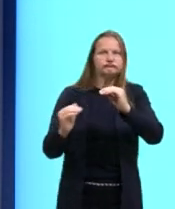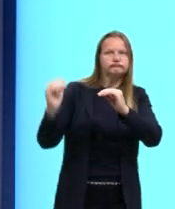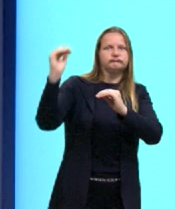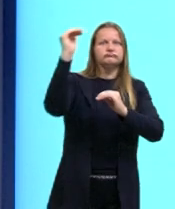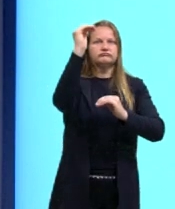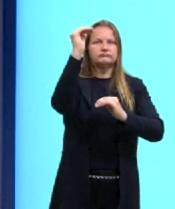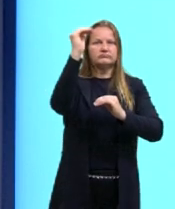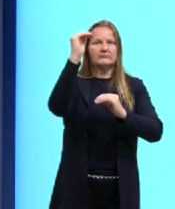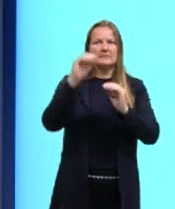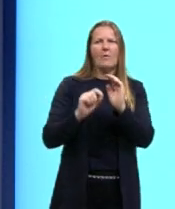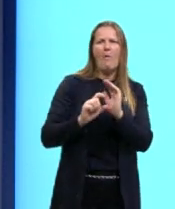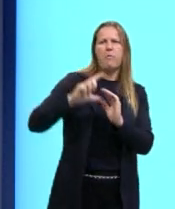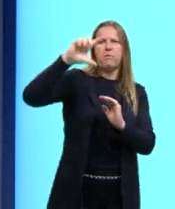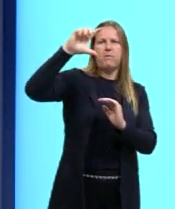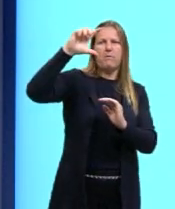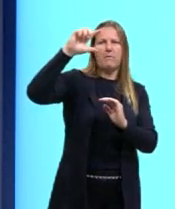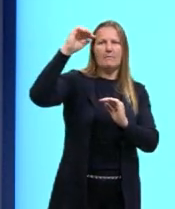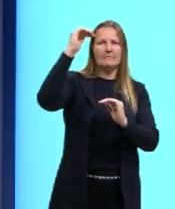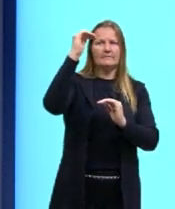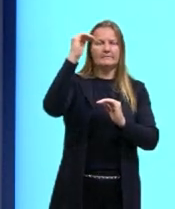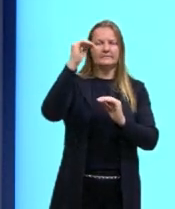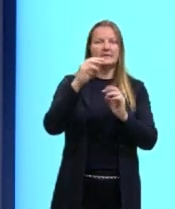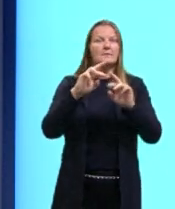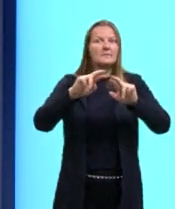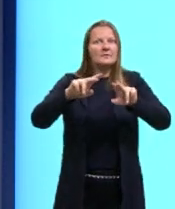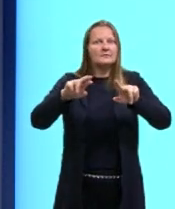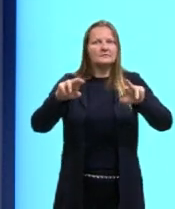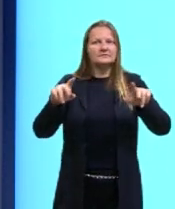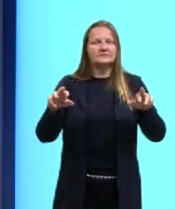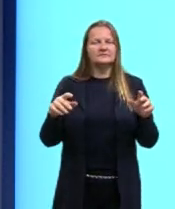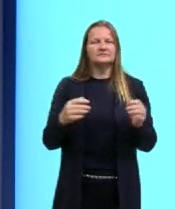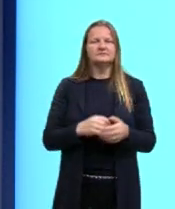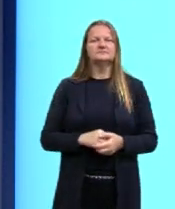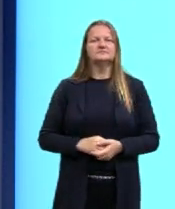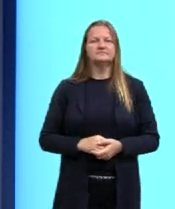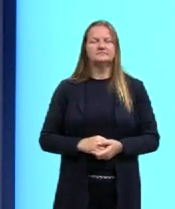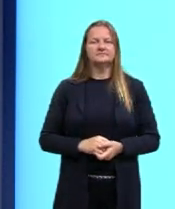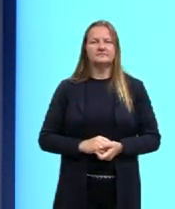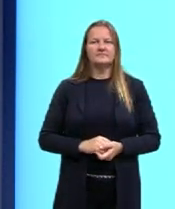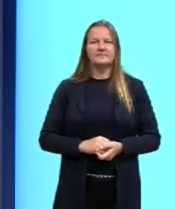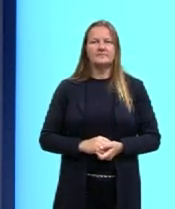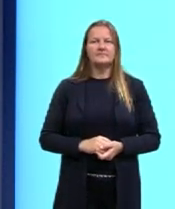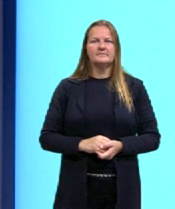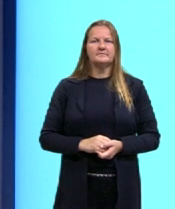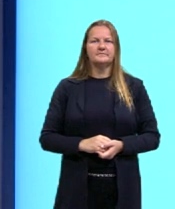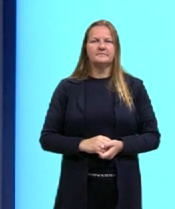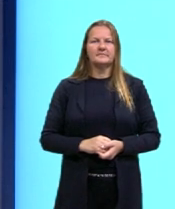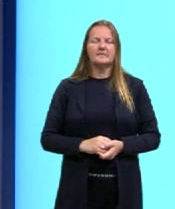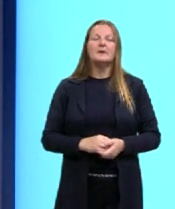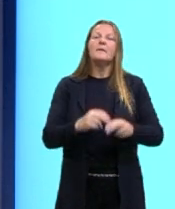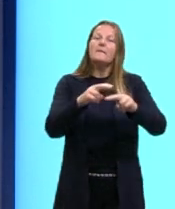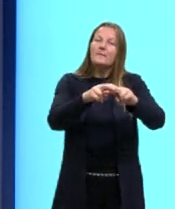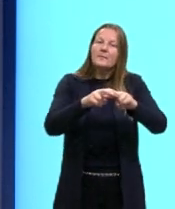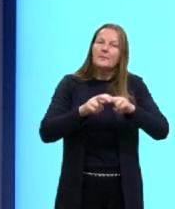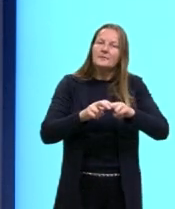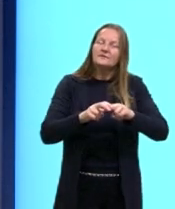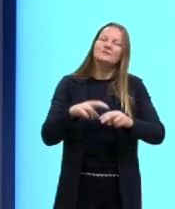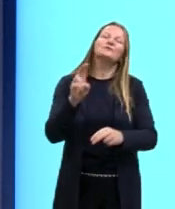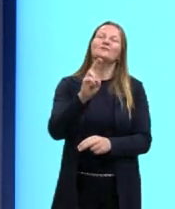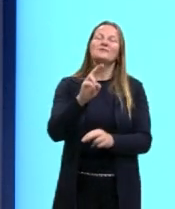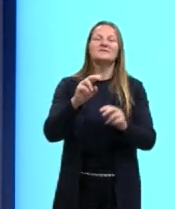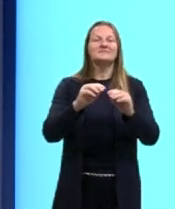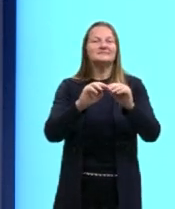era o 130 e ele foge muito né dos outros termos né os valores e aí a gente chama de